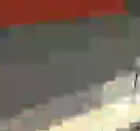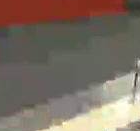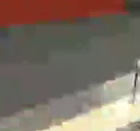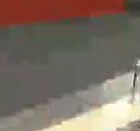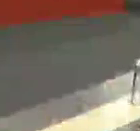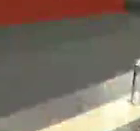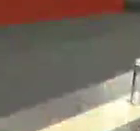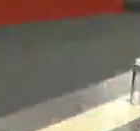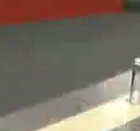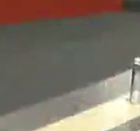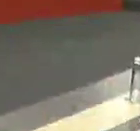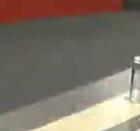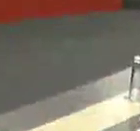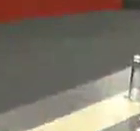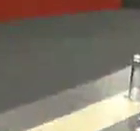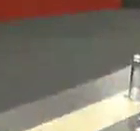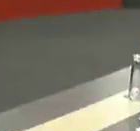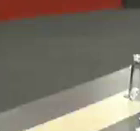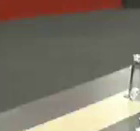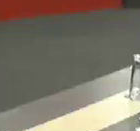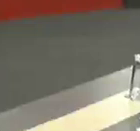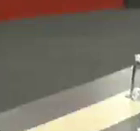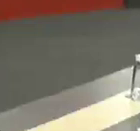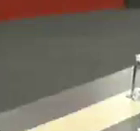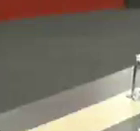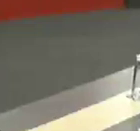Próximo vereador inscrito, vereador Silvio Carvalho. Silvão.